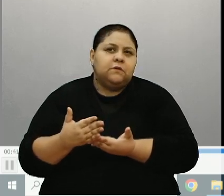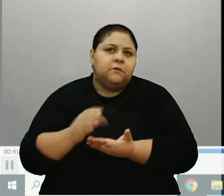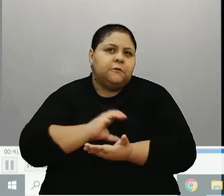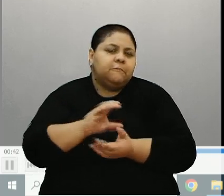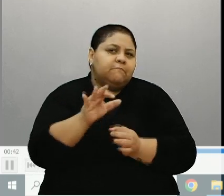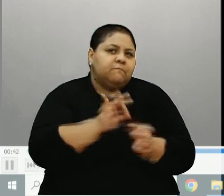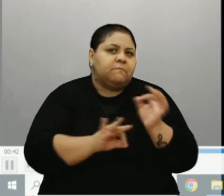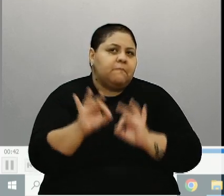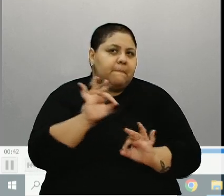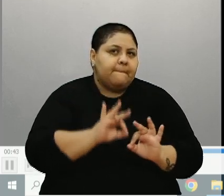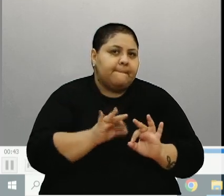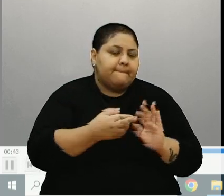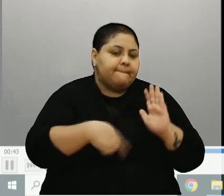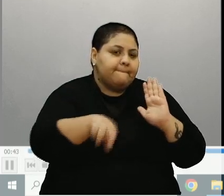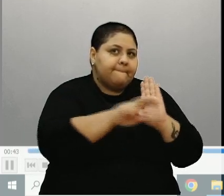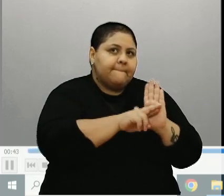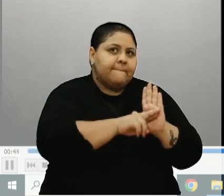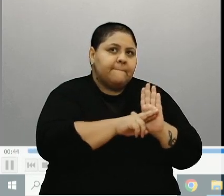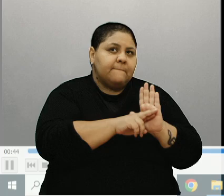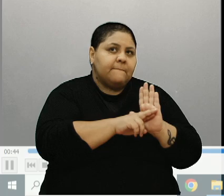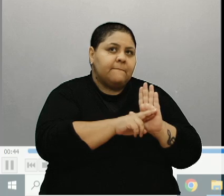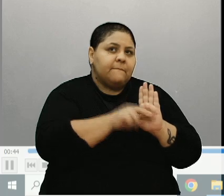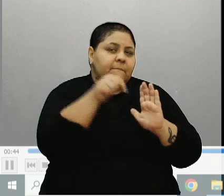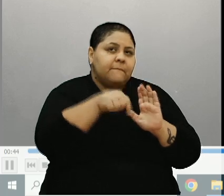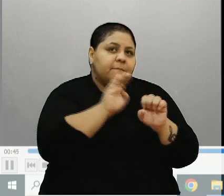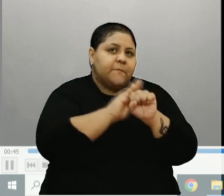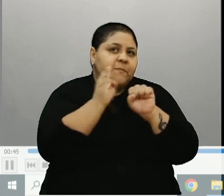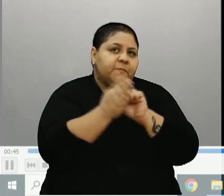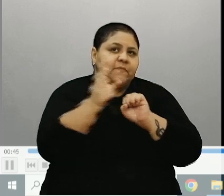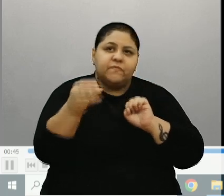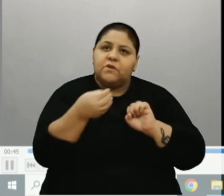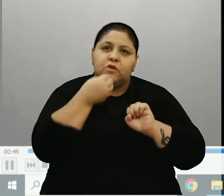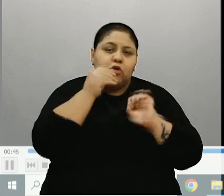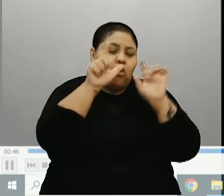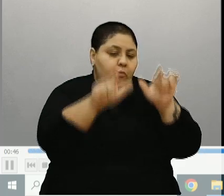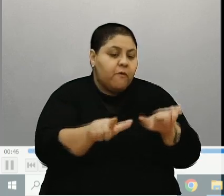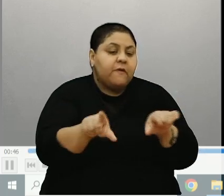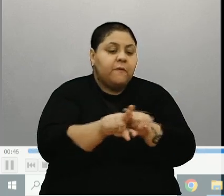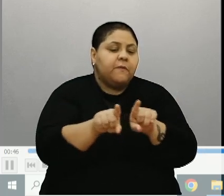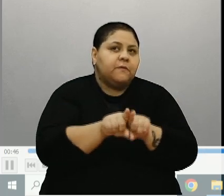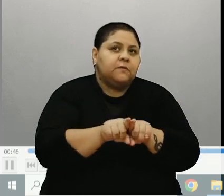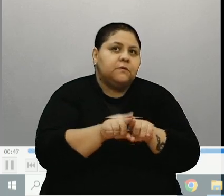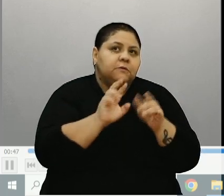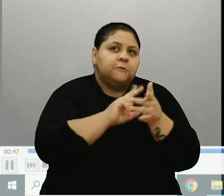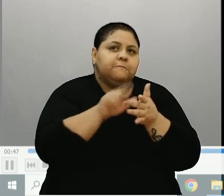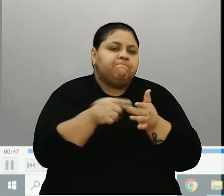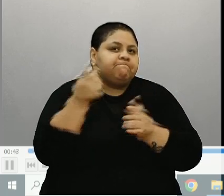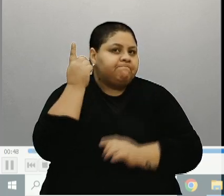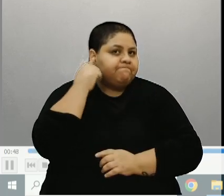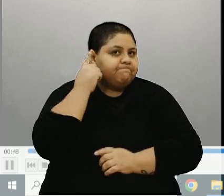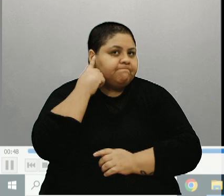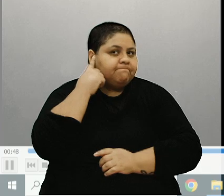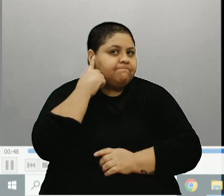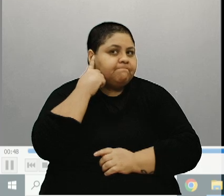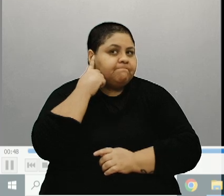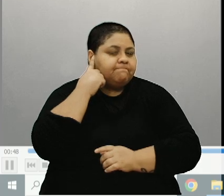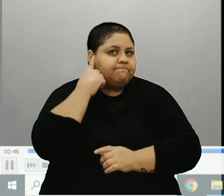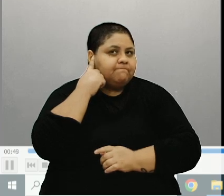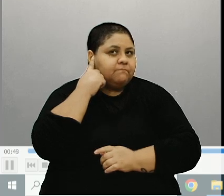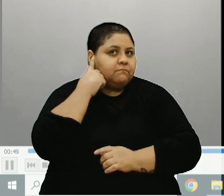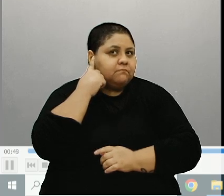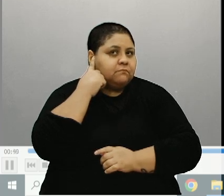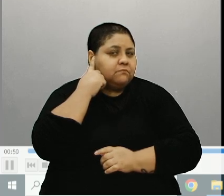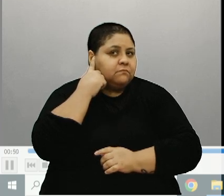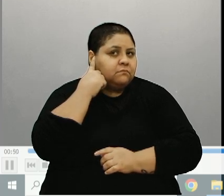coordenadoria de reconstrução aqui no Monte Carmelo. Evidentemente que a cidade, Wagner, tem vários pontos que a gente vai ter que atuar nas próximas